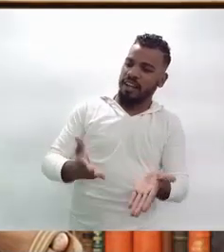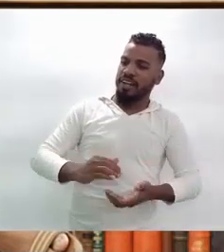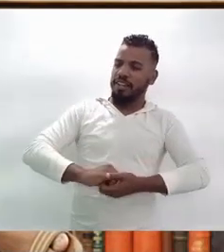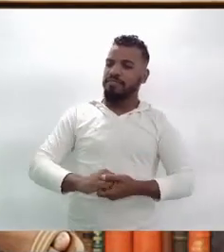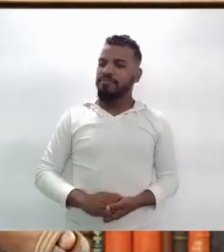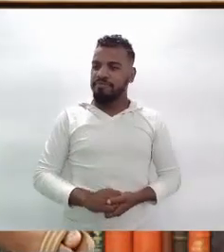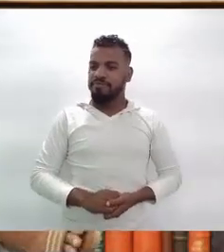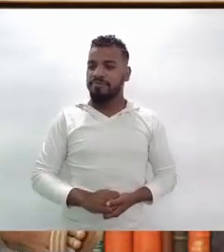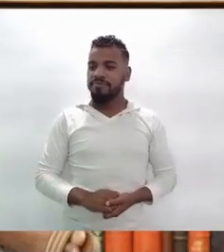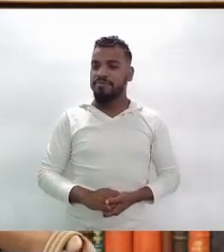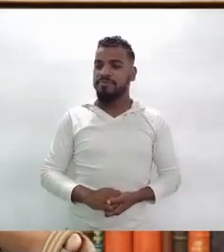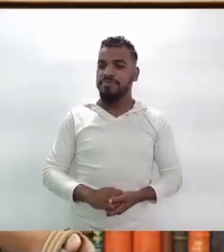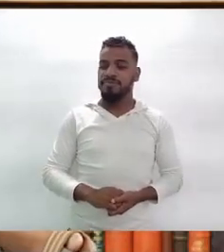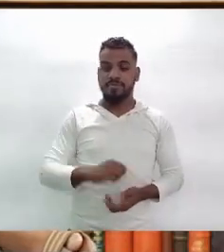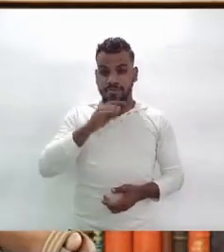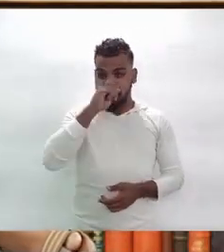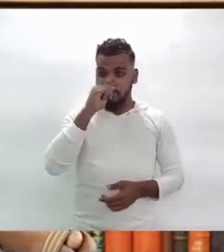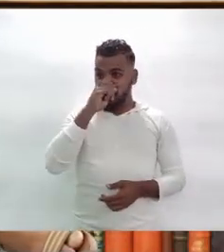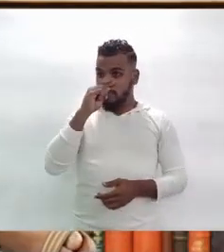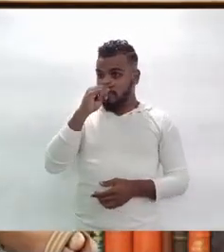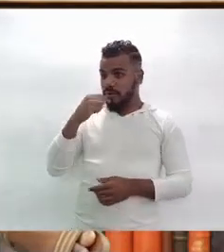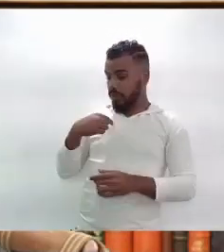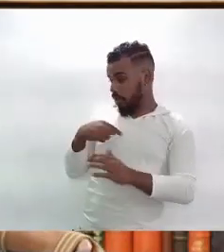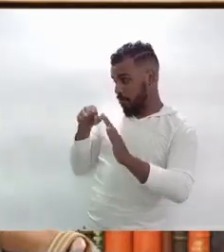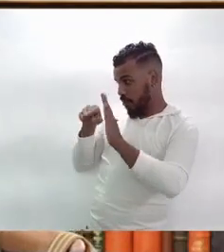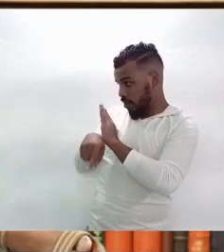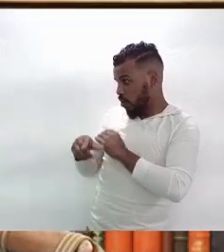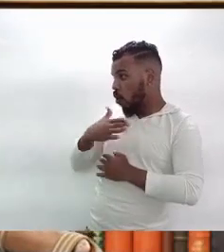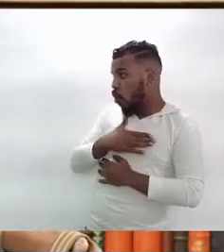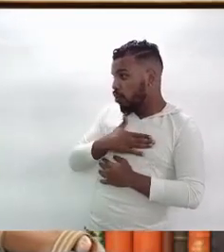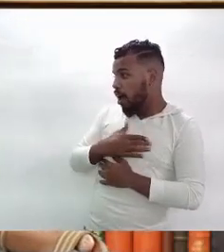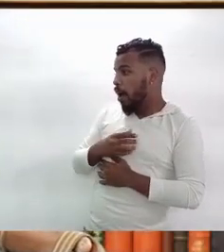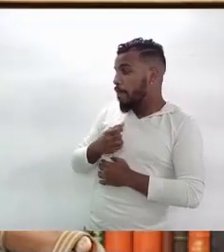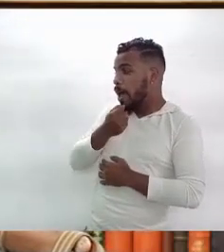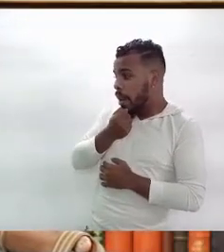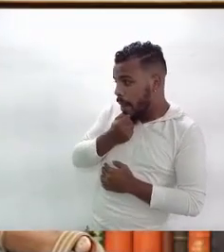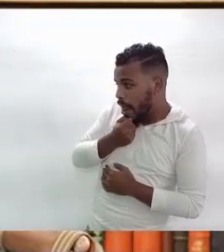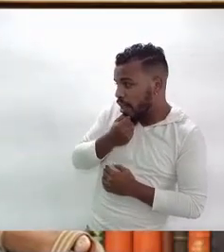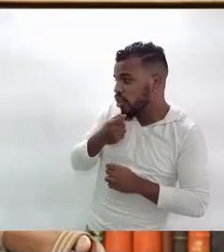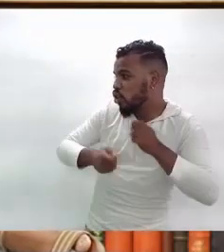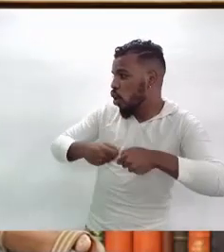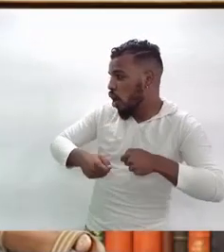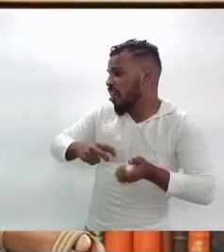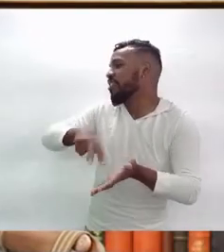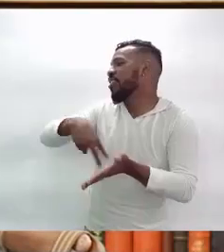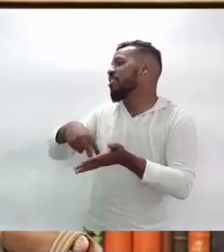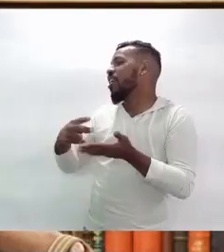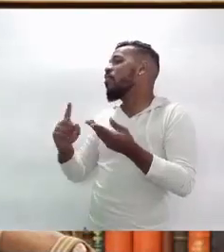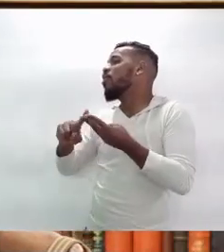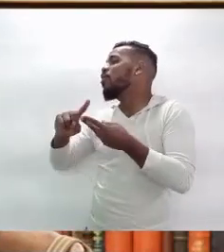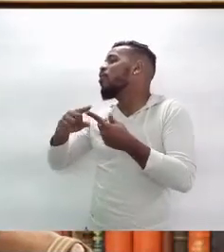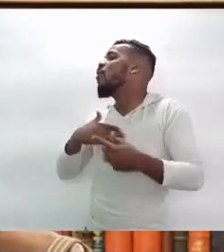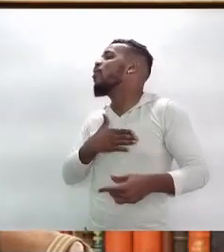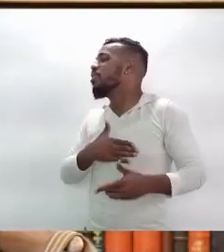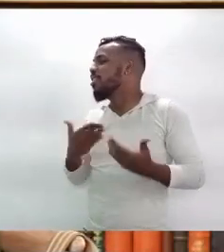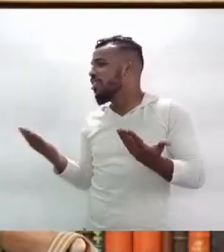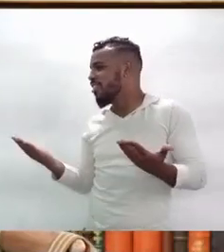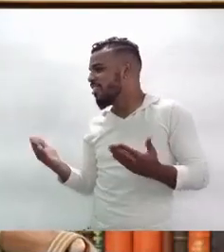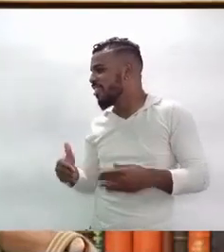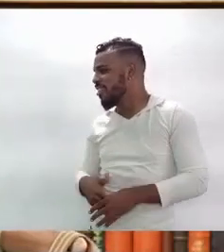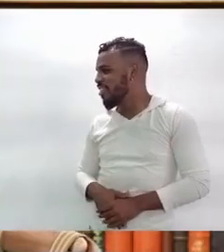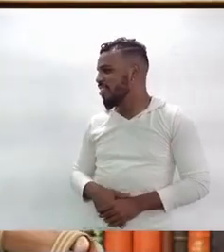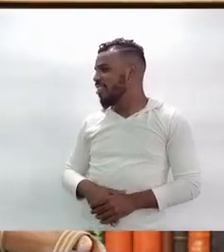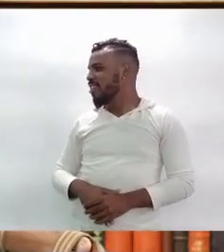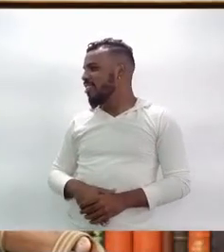isso Professor, uma pergunta bem pessoal. Você prefere no maracatu cantar, tocar ou dançar?